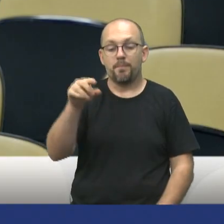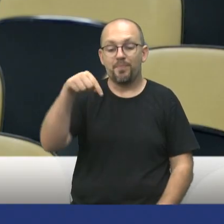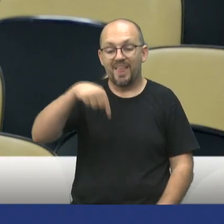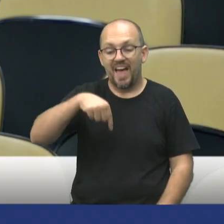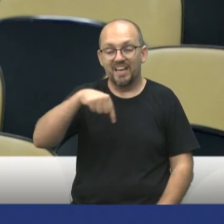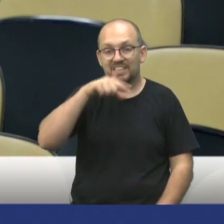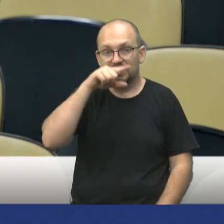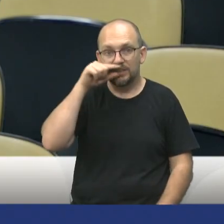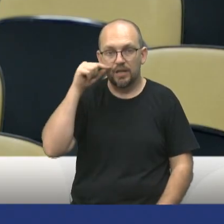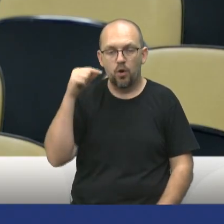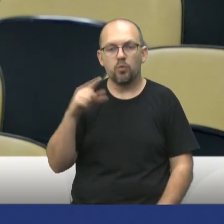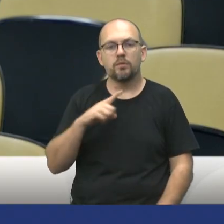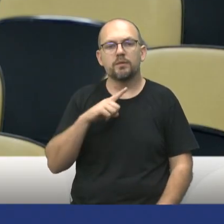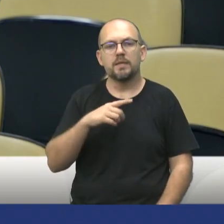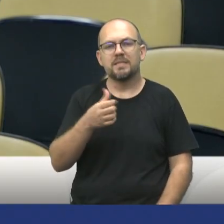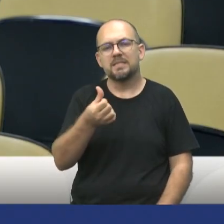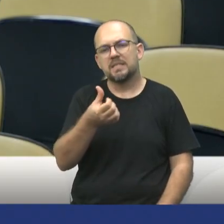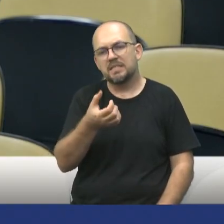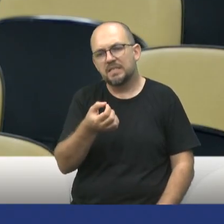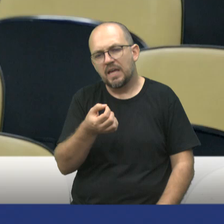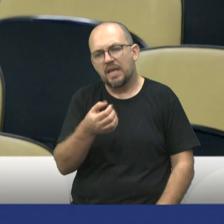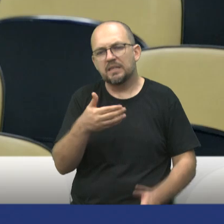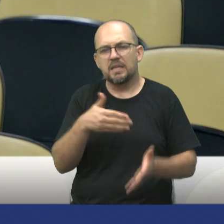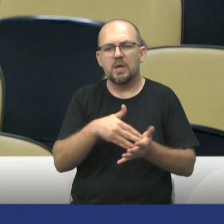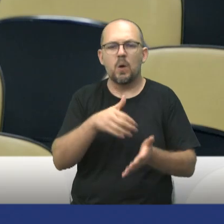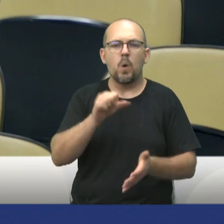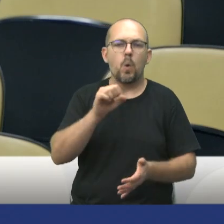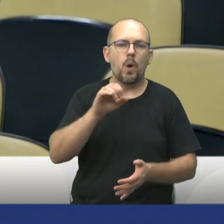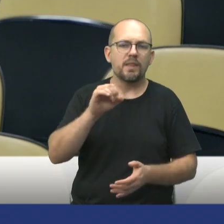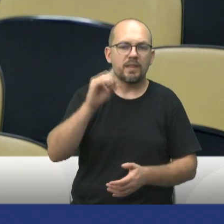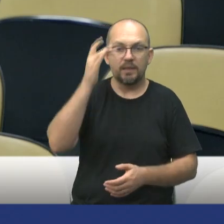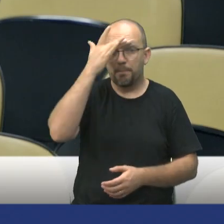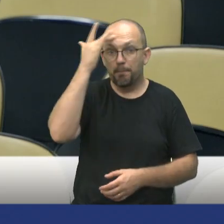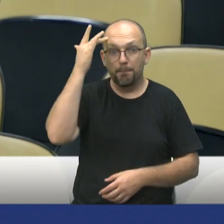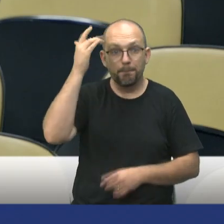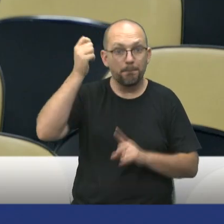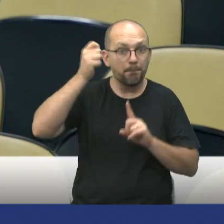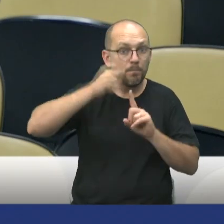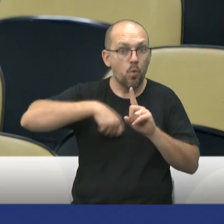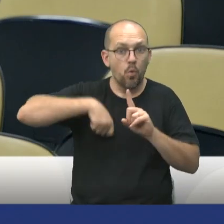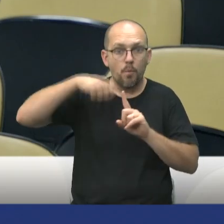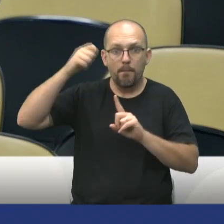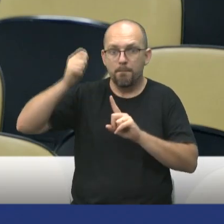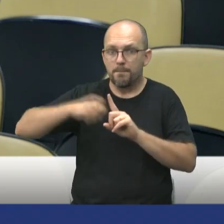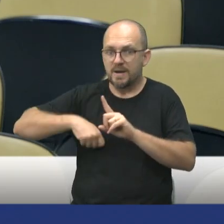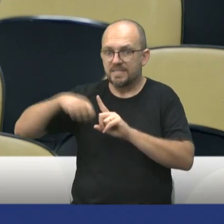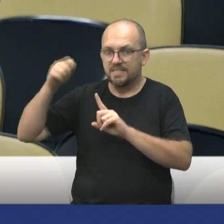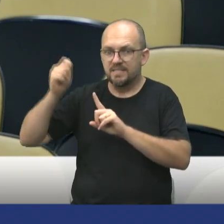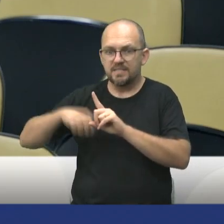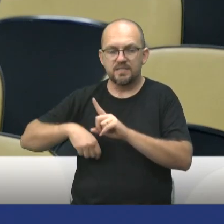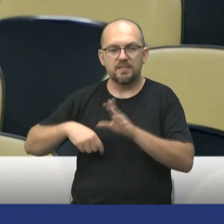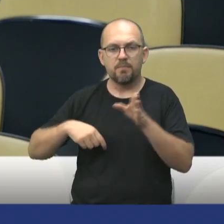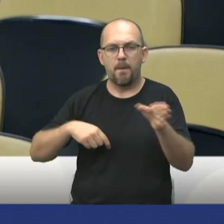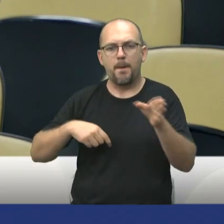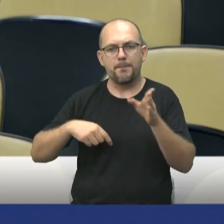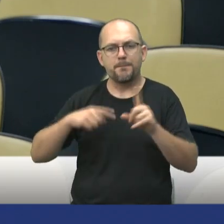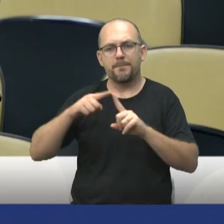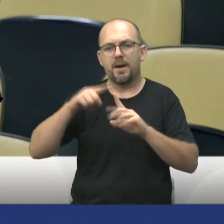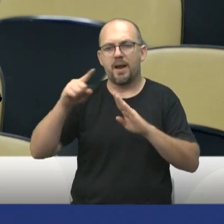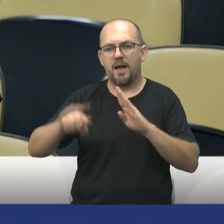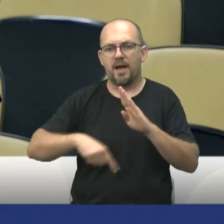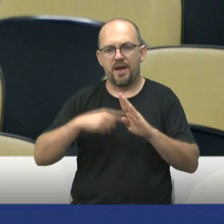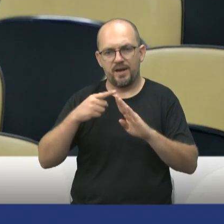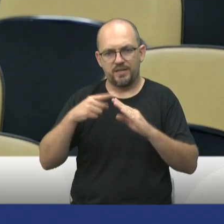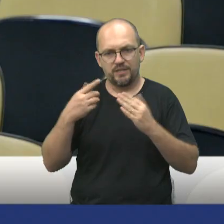é cerca de 60 a 80 pacientes por mês que passam no Teresa Perlatti. Então, é muito importante